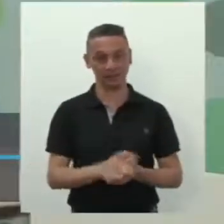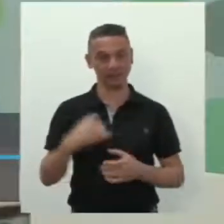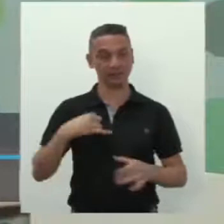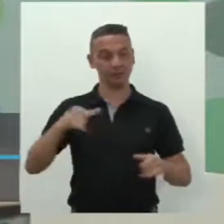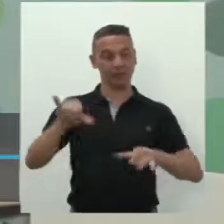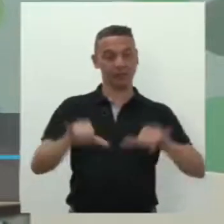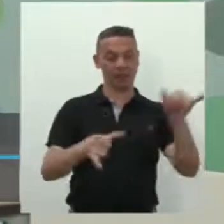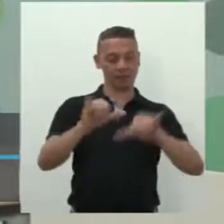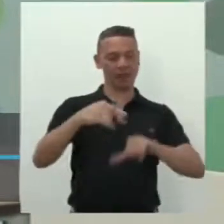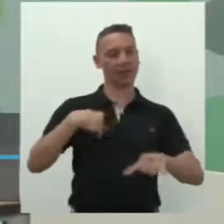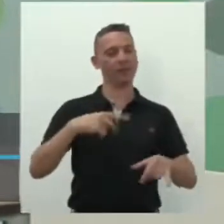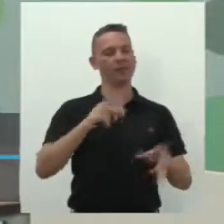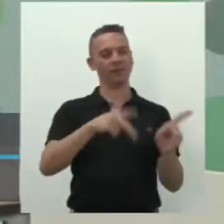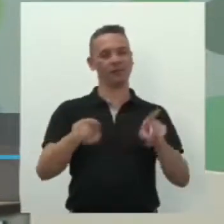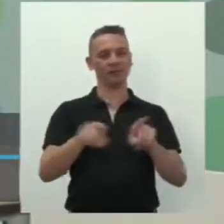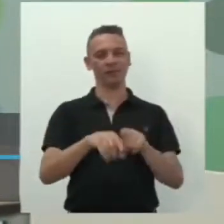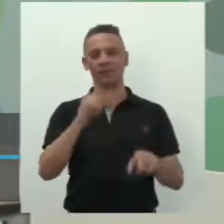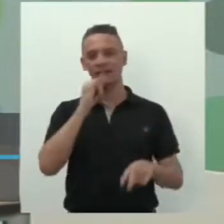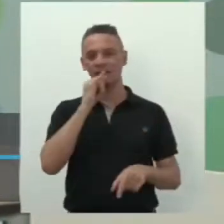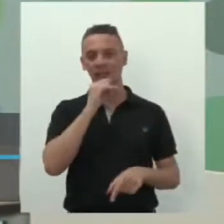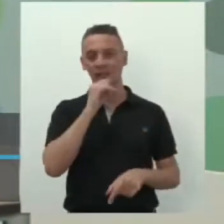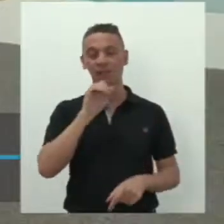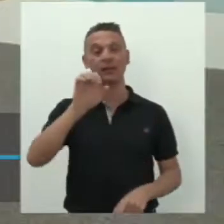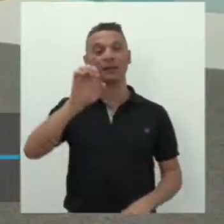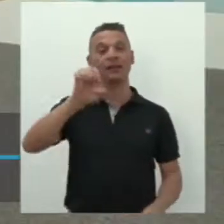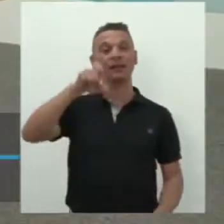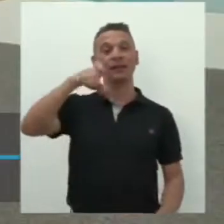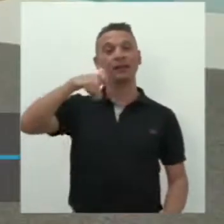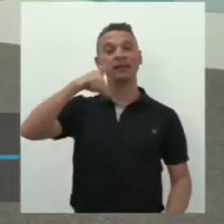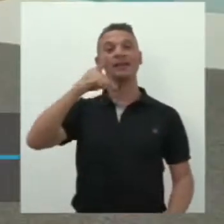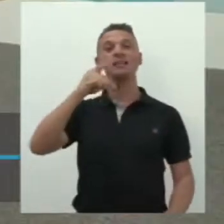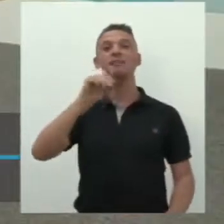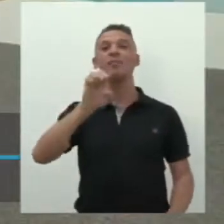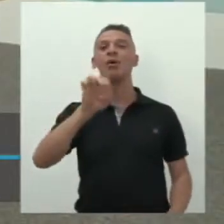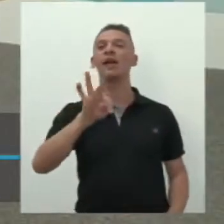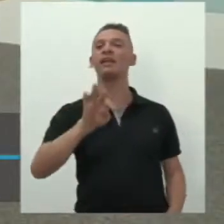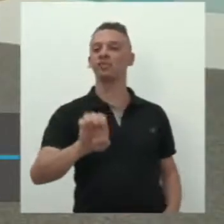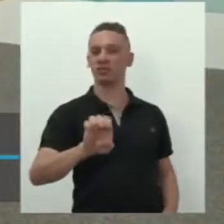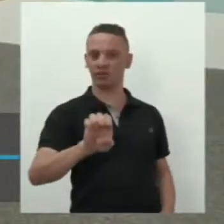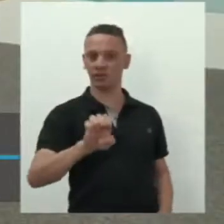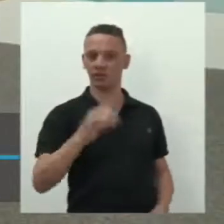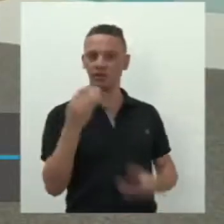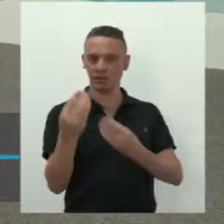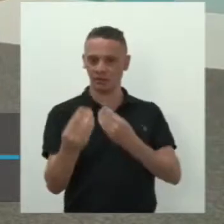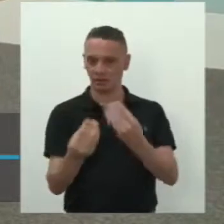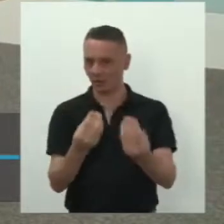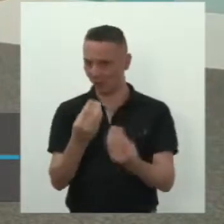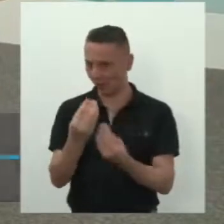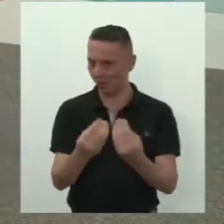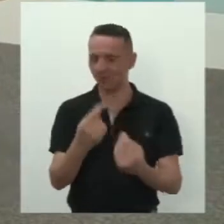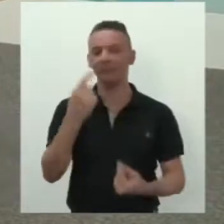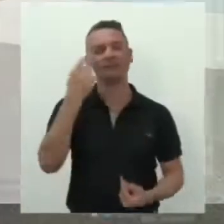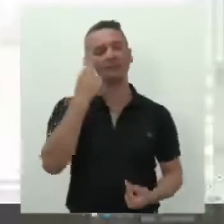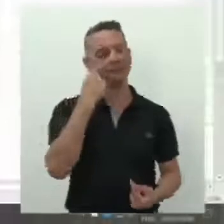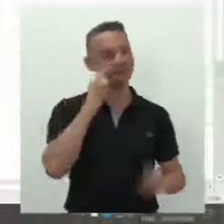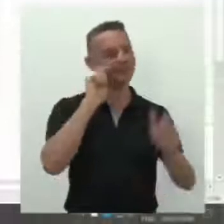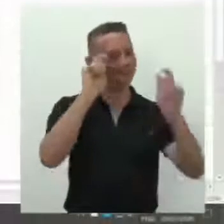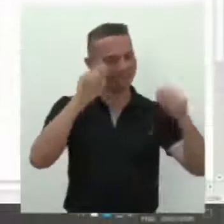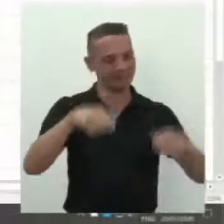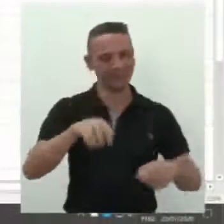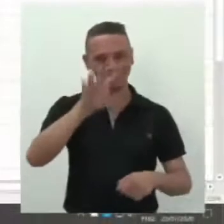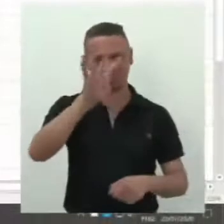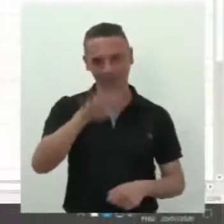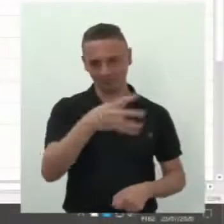química, como que a gente coloca expoente? Expoente, boa. A gente tem aqui, ó, nas fórmulas, a